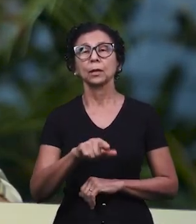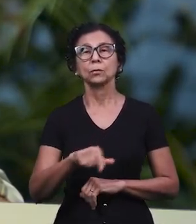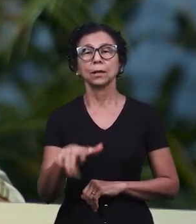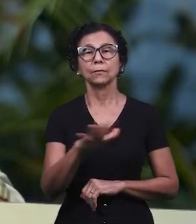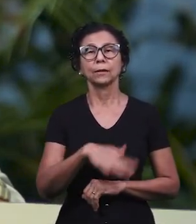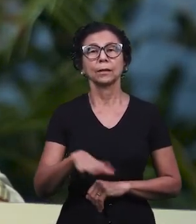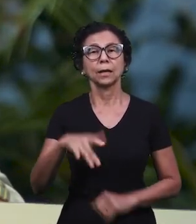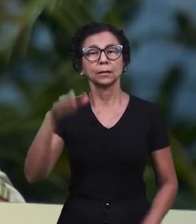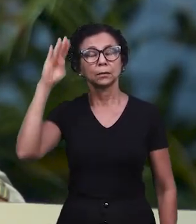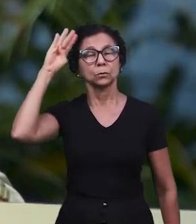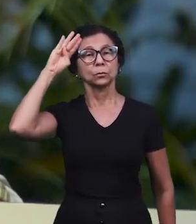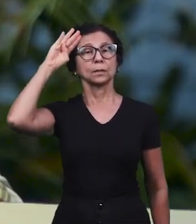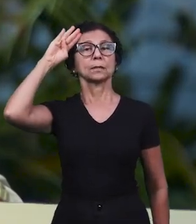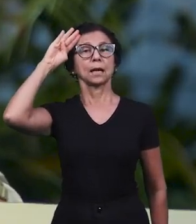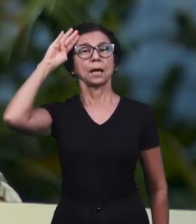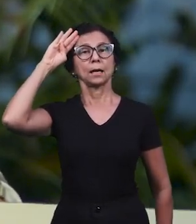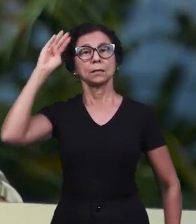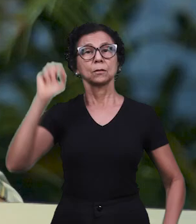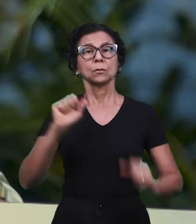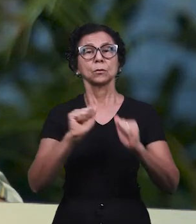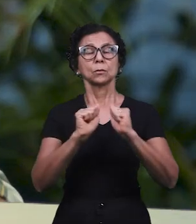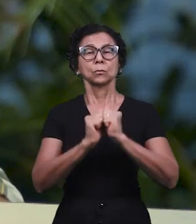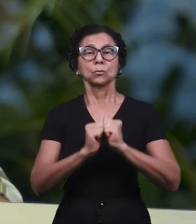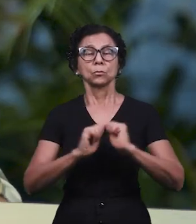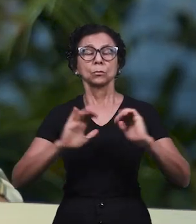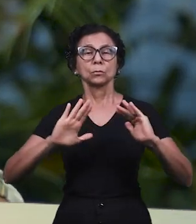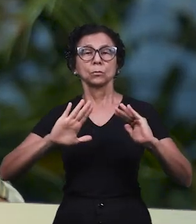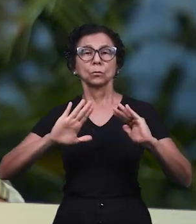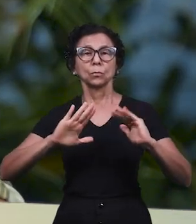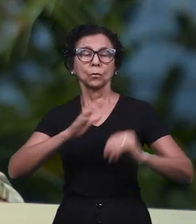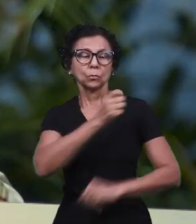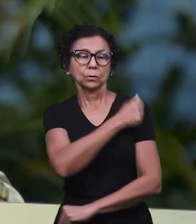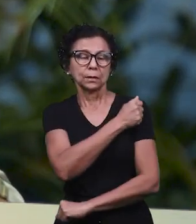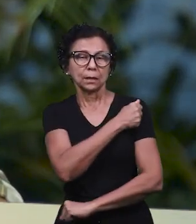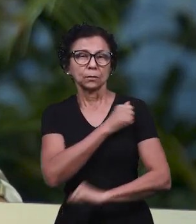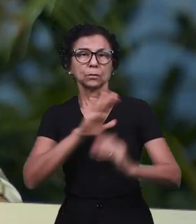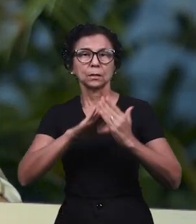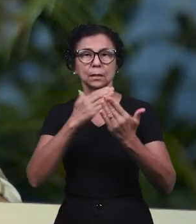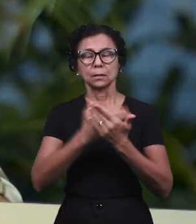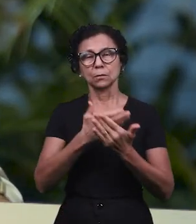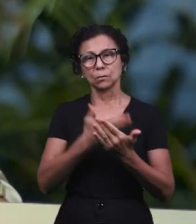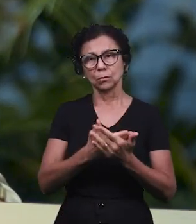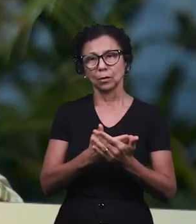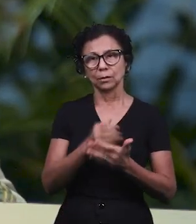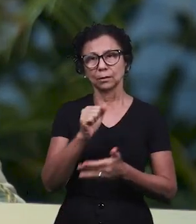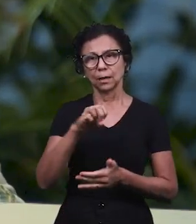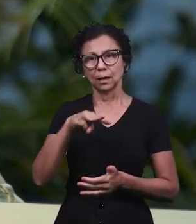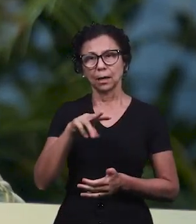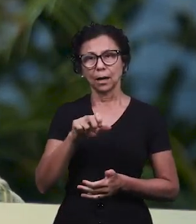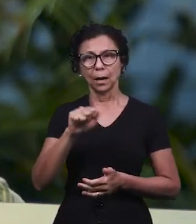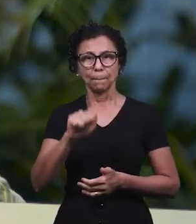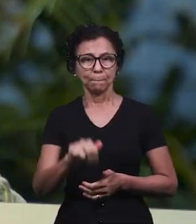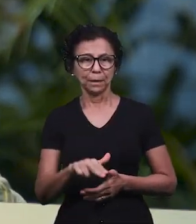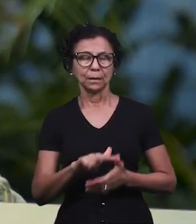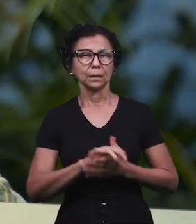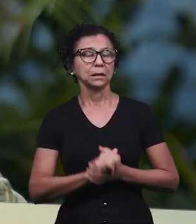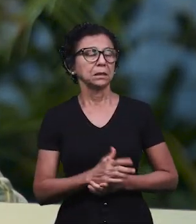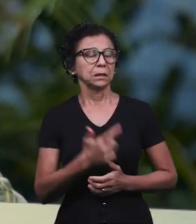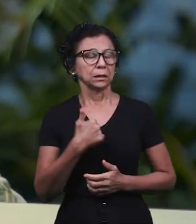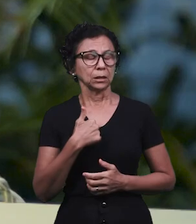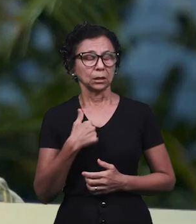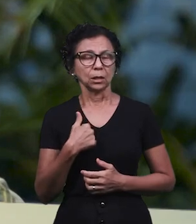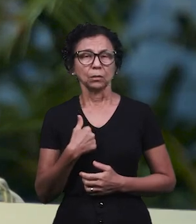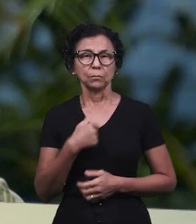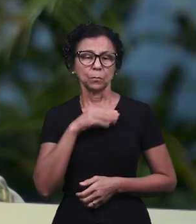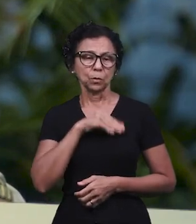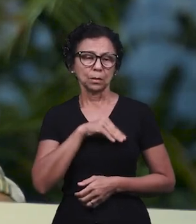junto com a minha turma da AMAN, e a minha função, Wallace, era estudar engenharia. Então eu recebi meu salário normal de tenente,